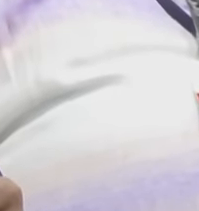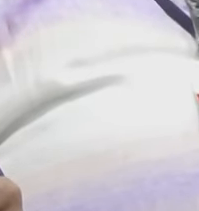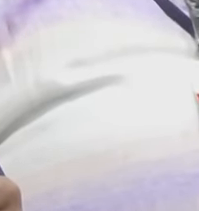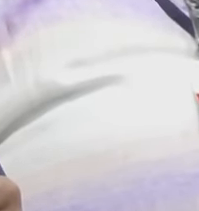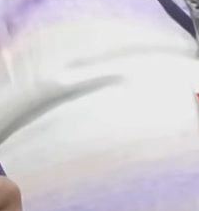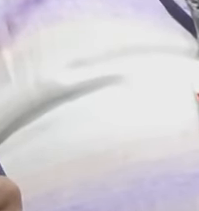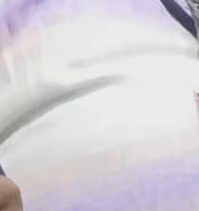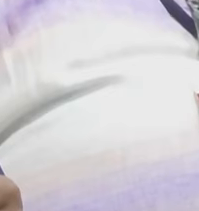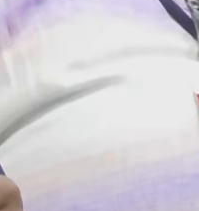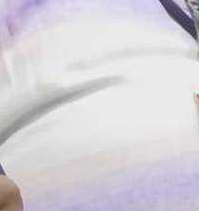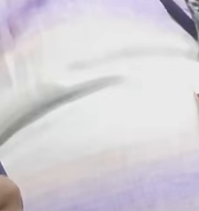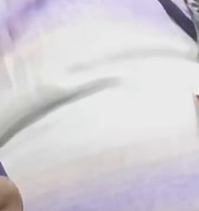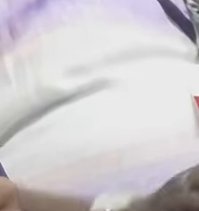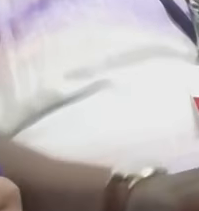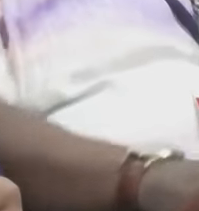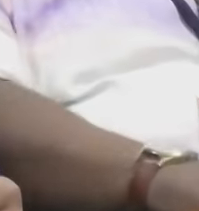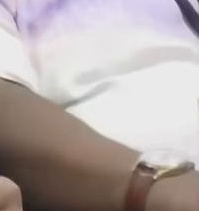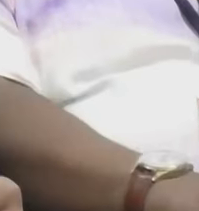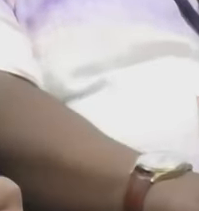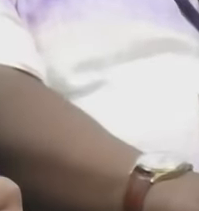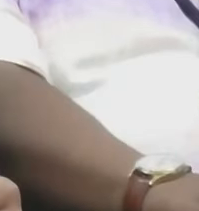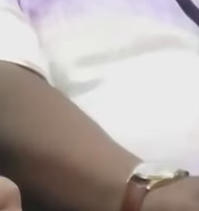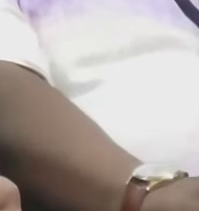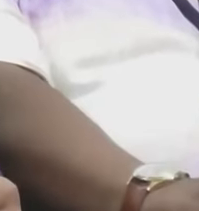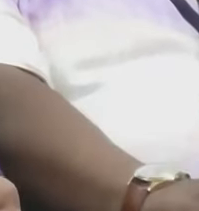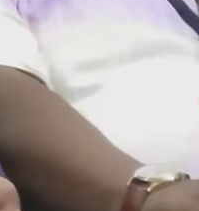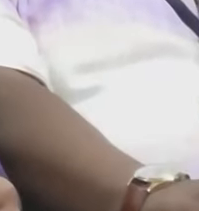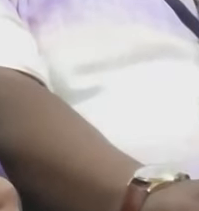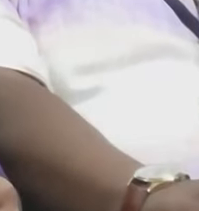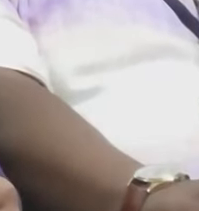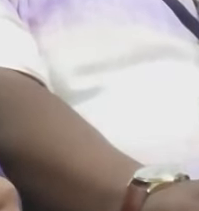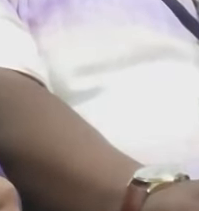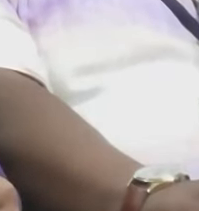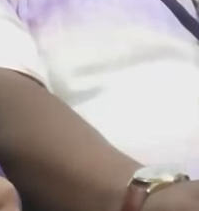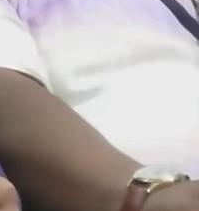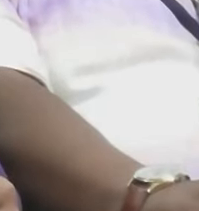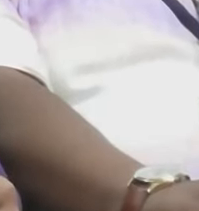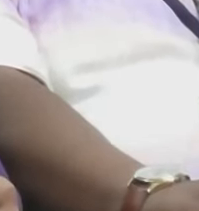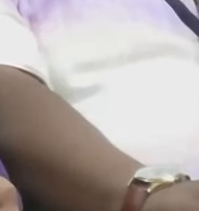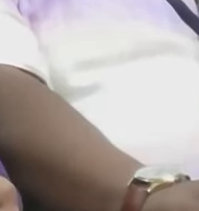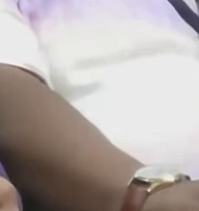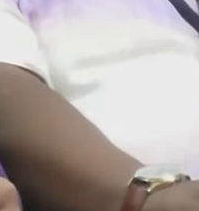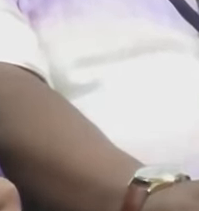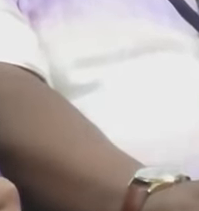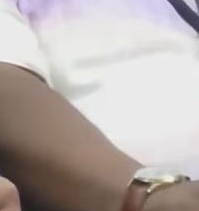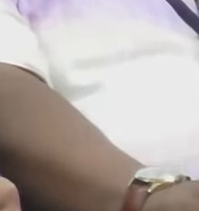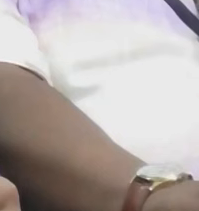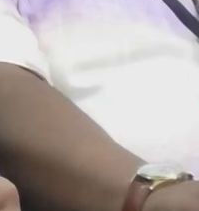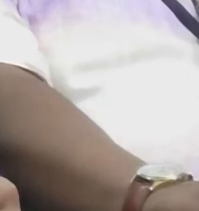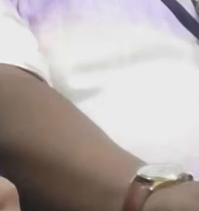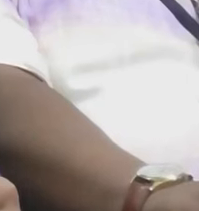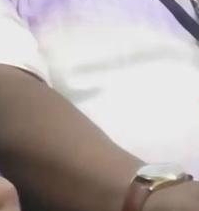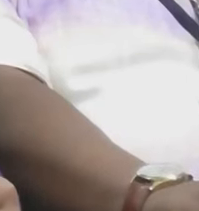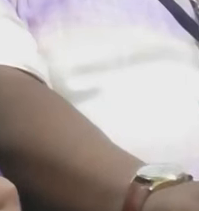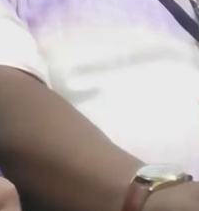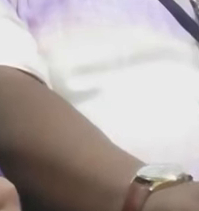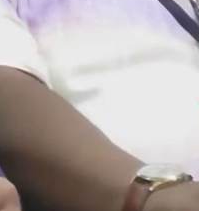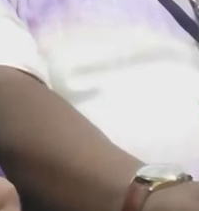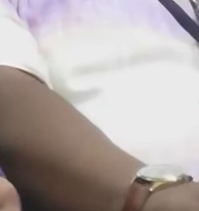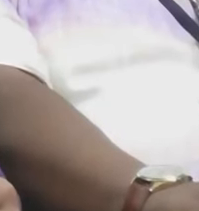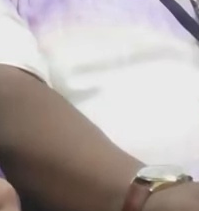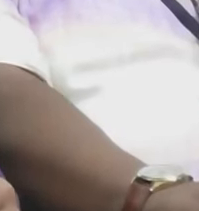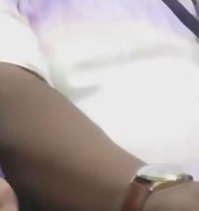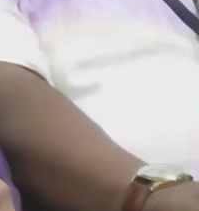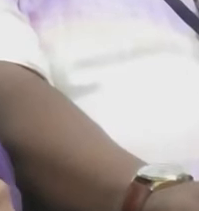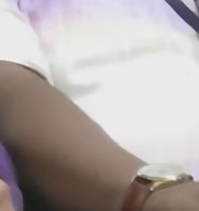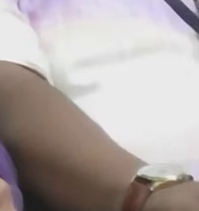foi comunicado a um vereador, nada se comunicou a uma audiência pública para falar sobre aquilo. Se aquela tubulação de dentro do